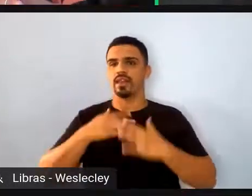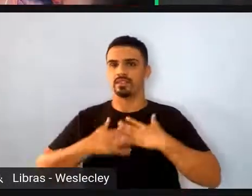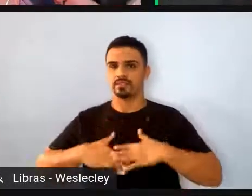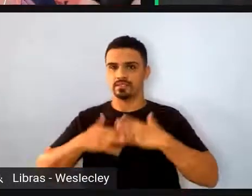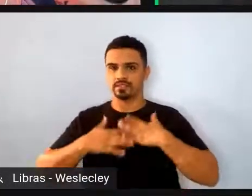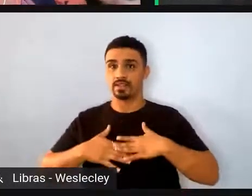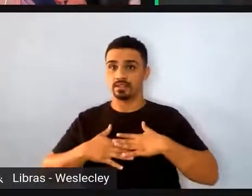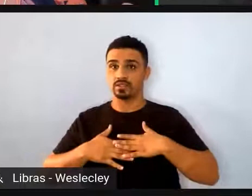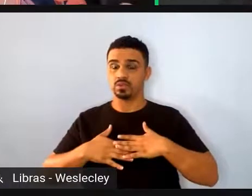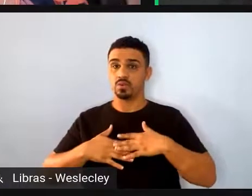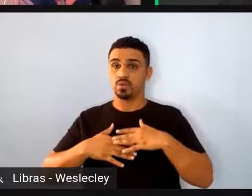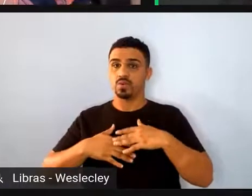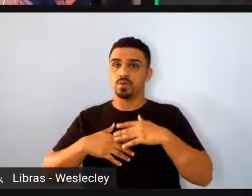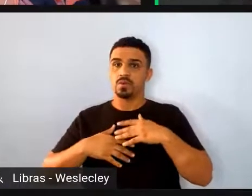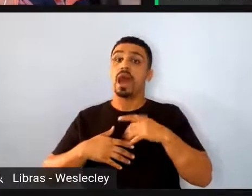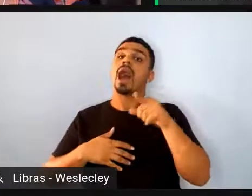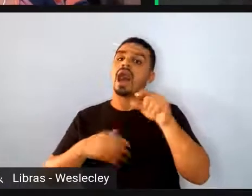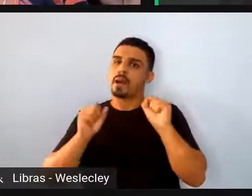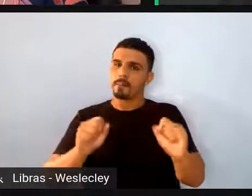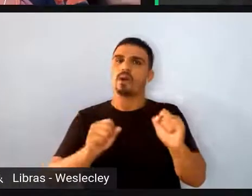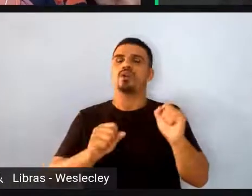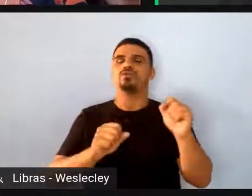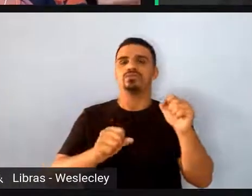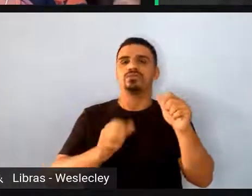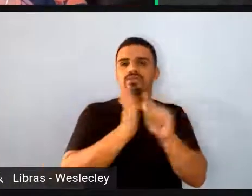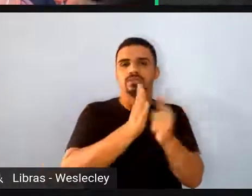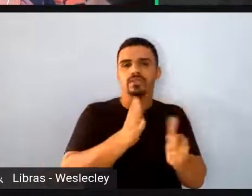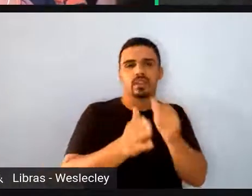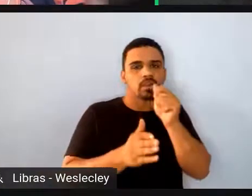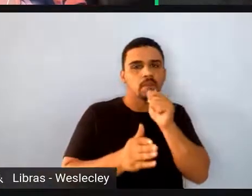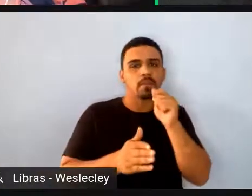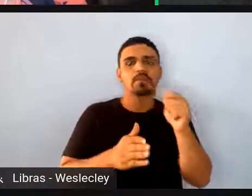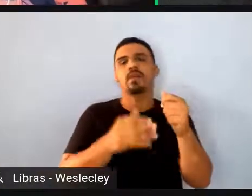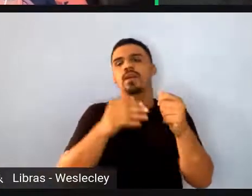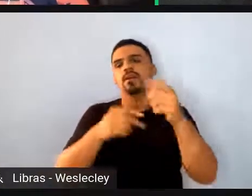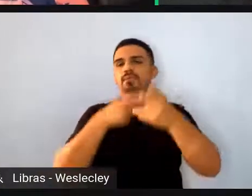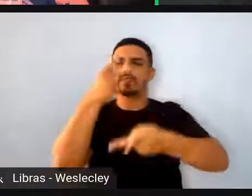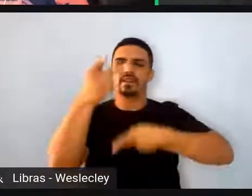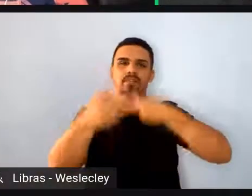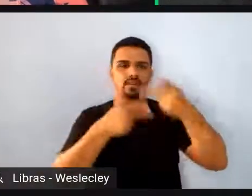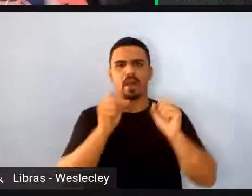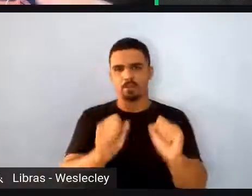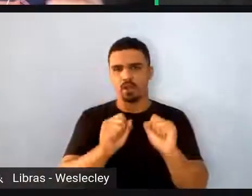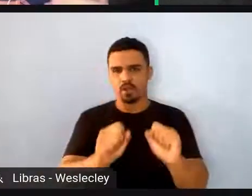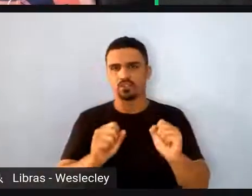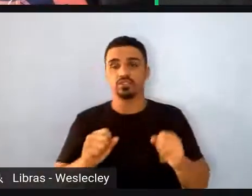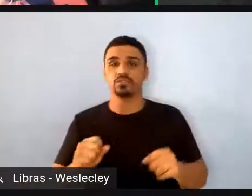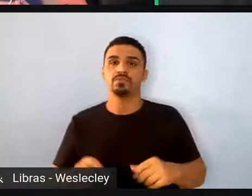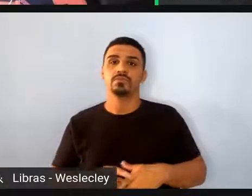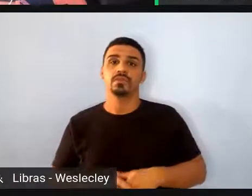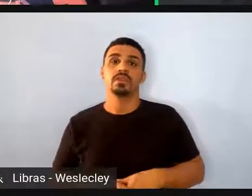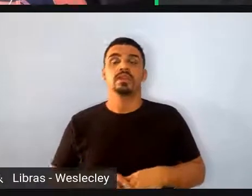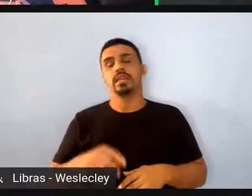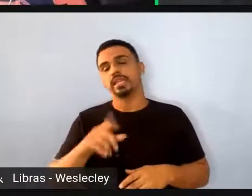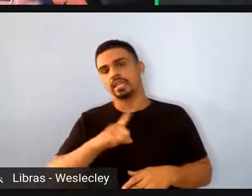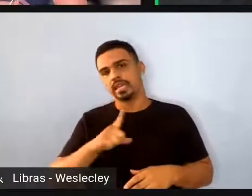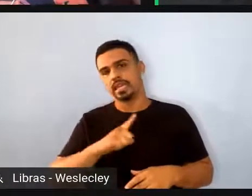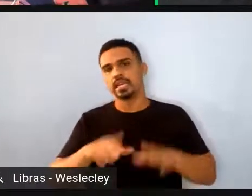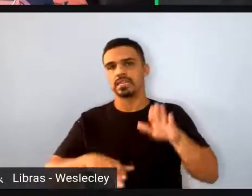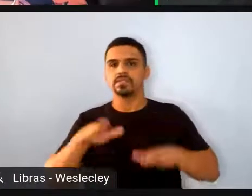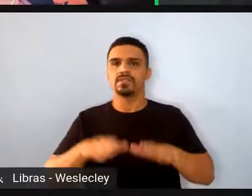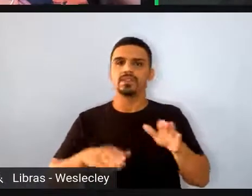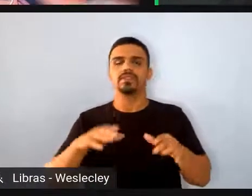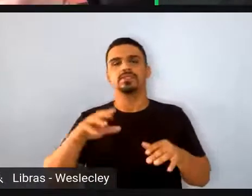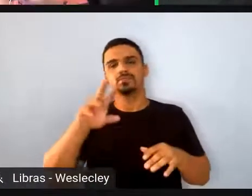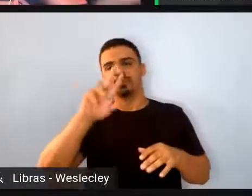a votação, às vezes, fica em silêncio, né? Enquanto está acontecendo a votação nominal, né? Deputado a deputado, no sistema eletrônico,